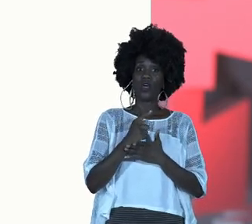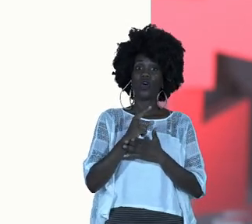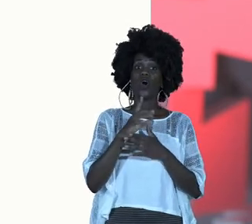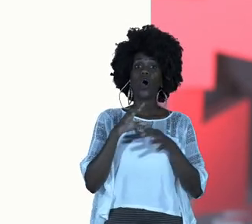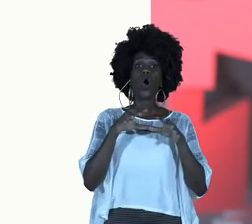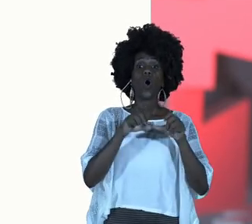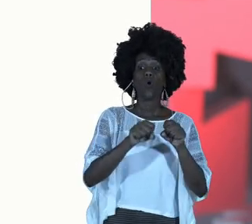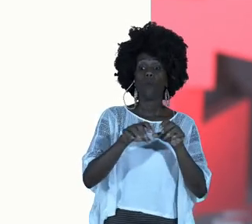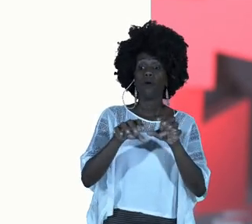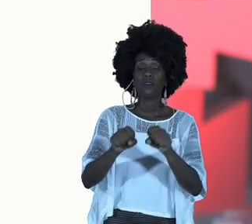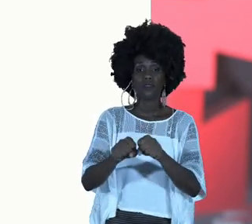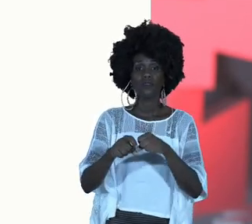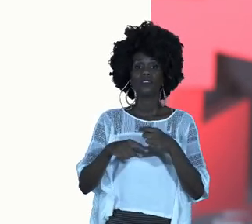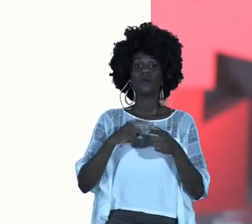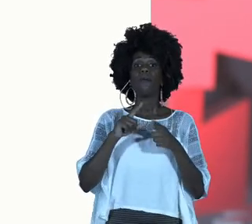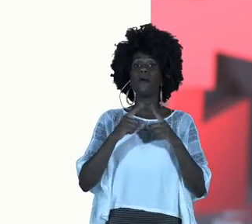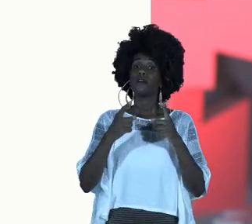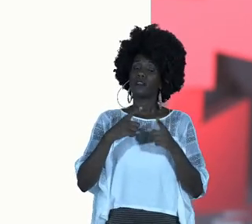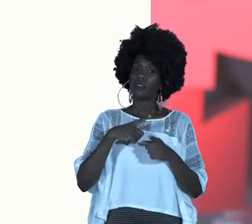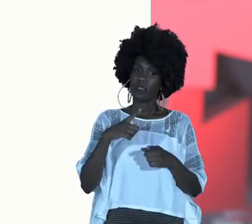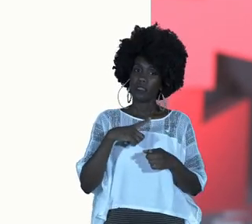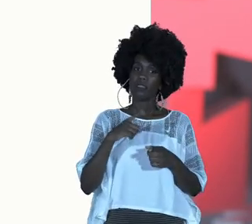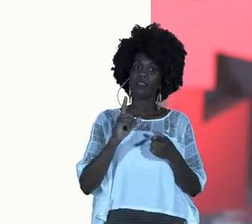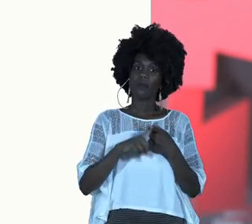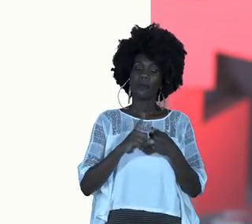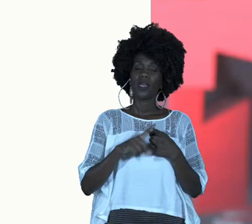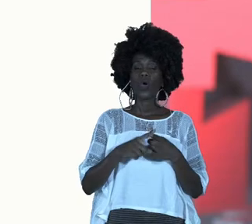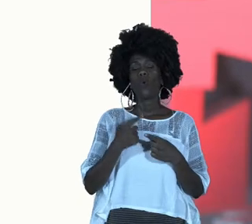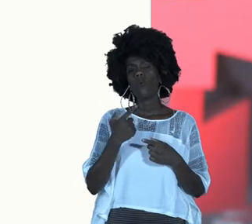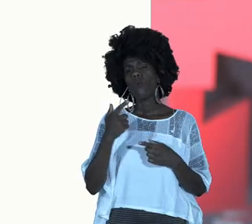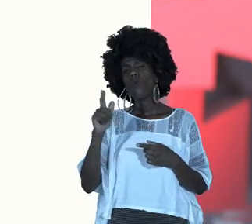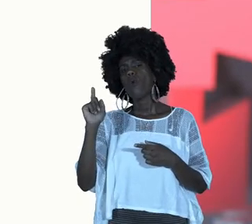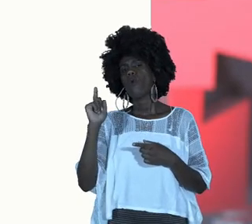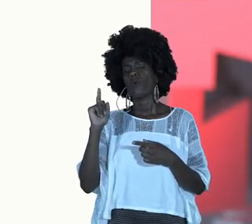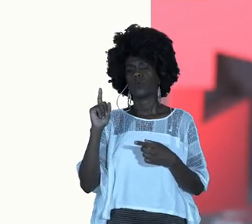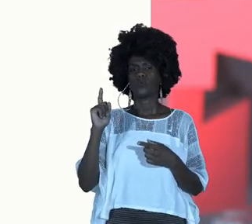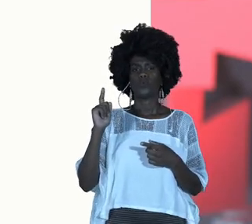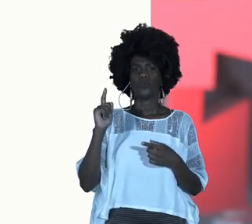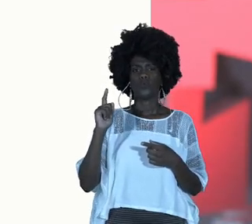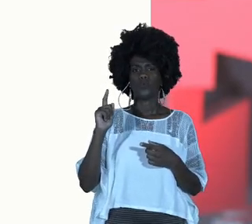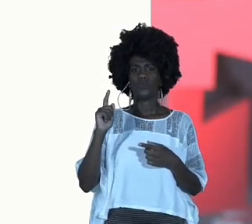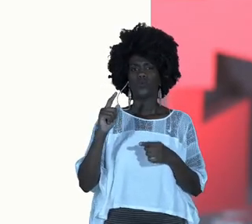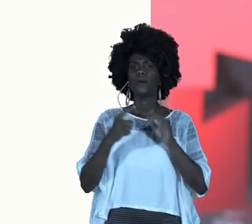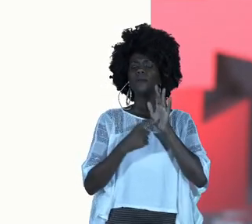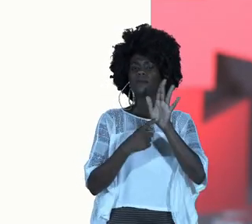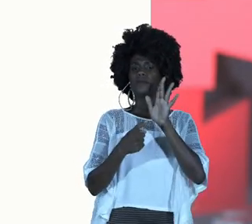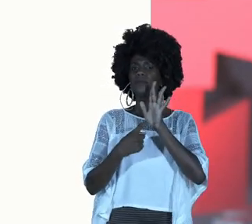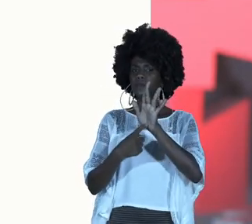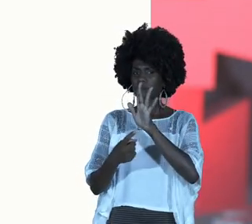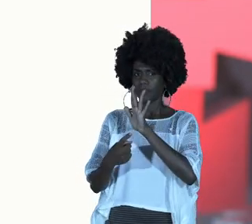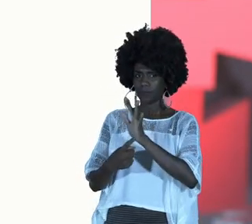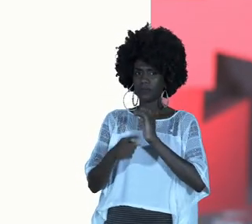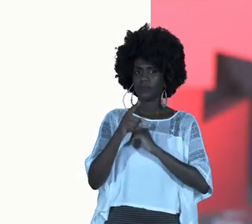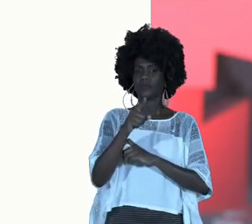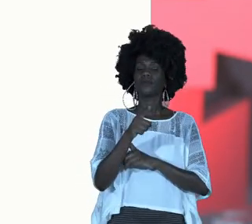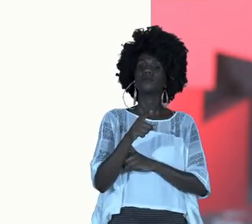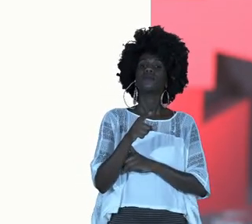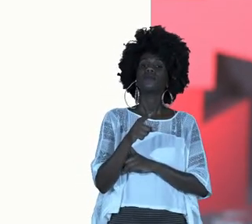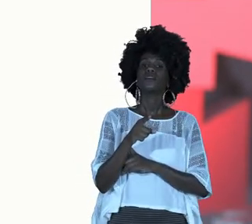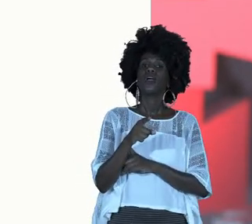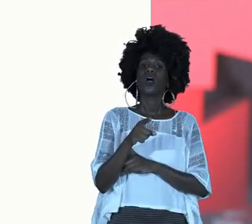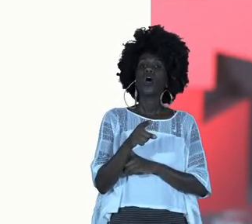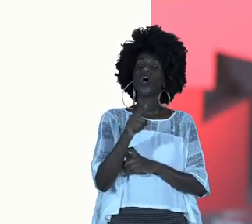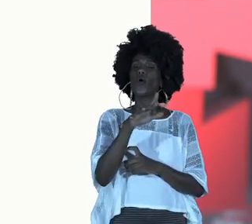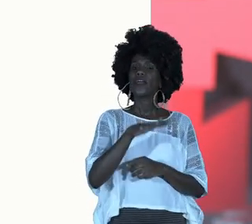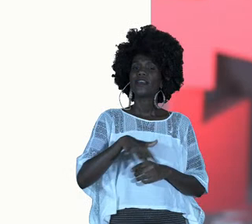ocupações, mas que ele também vai realizar uma outra instalação com